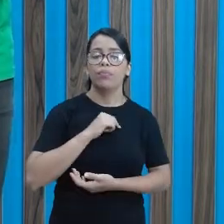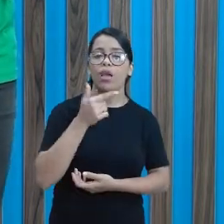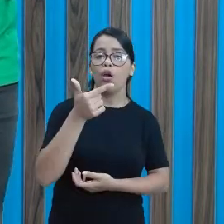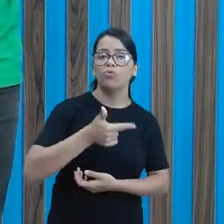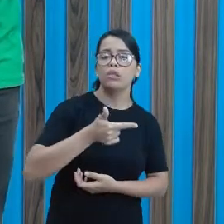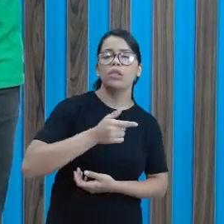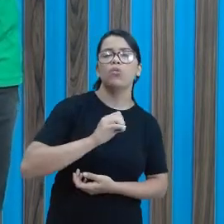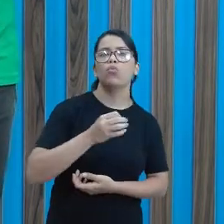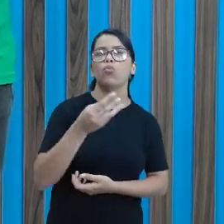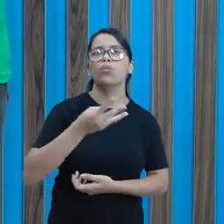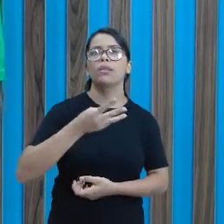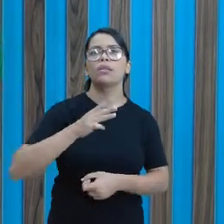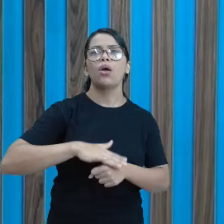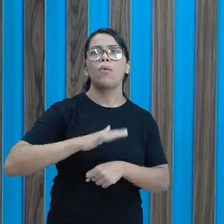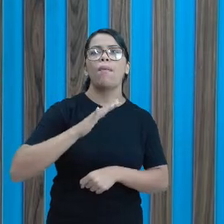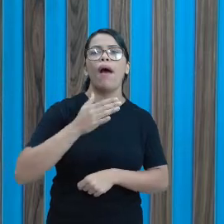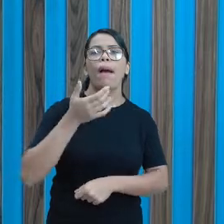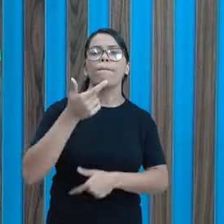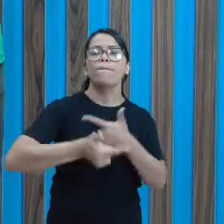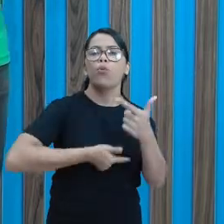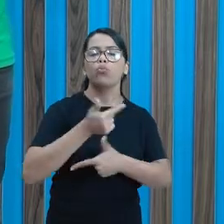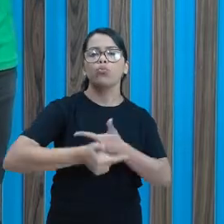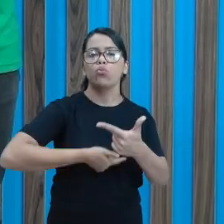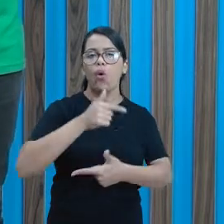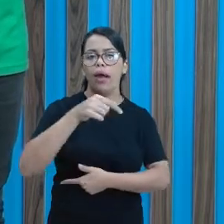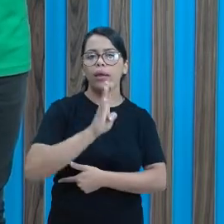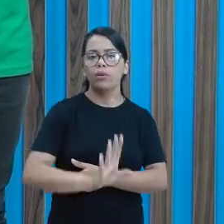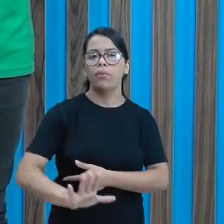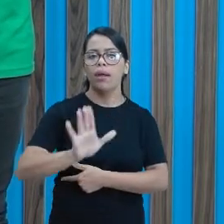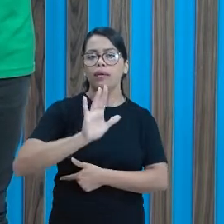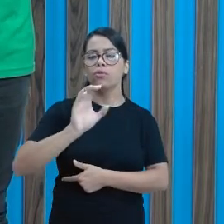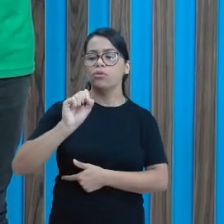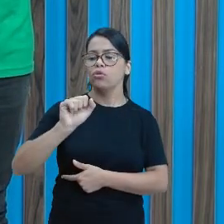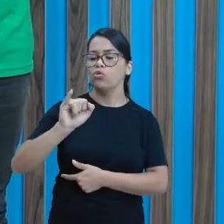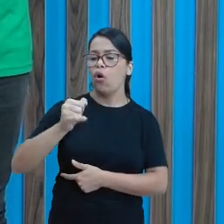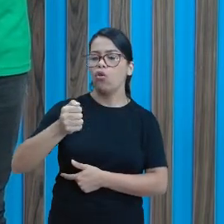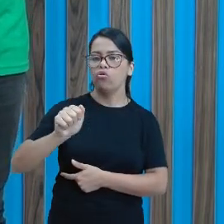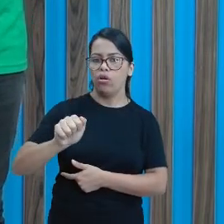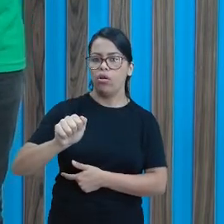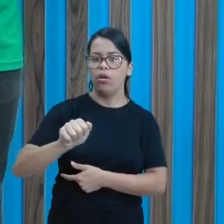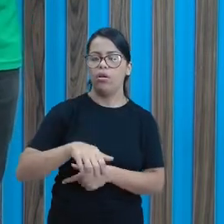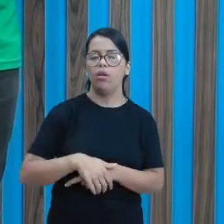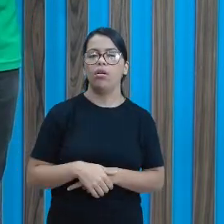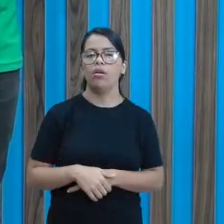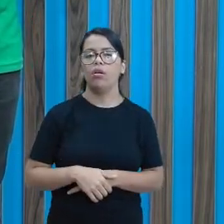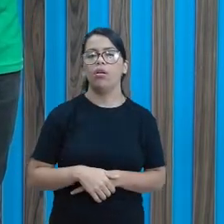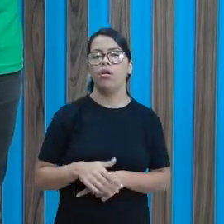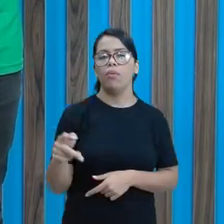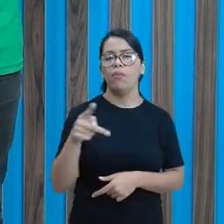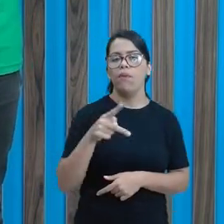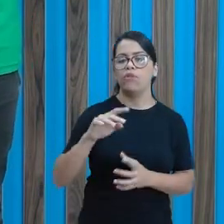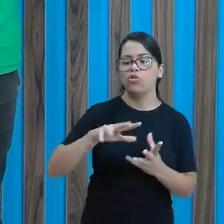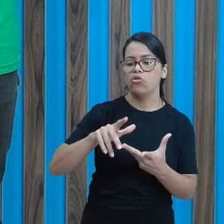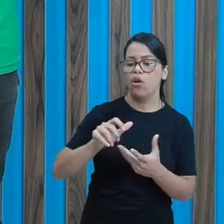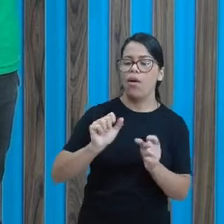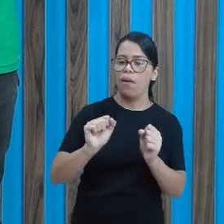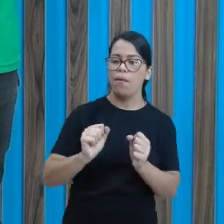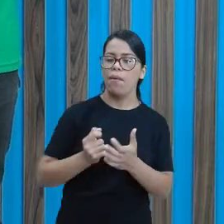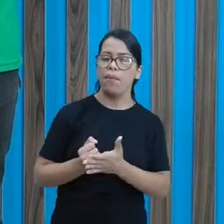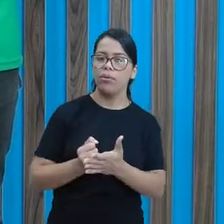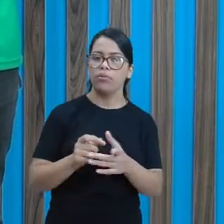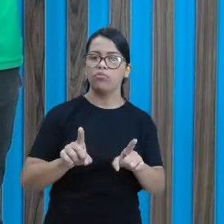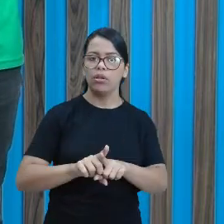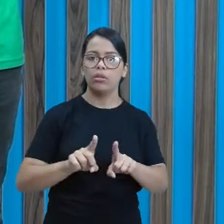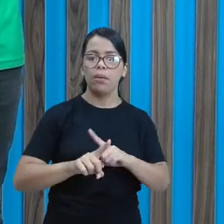produtor de soja. Depois eu vou trazer esses dados na próxima aula para vocês bem claro aqui. O professor de Geografia vai poder ajudar vocês aqui.